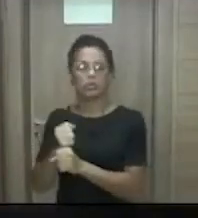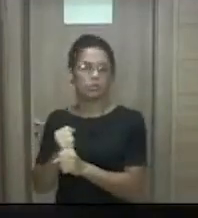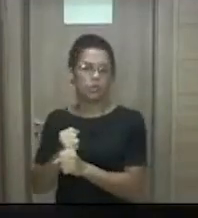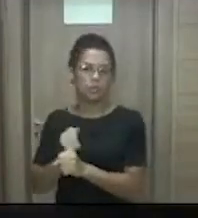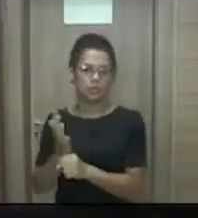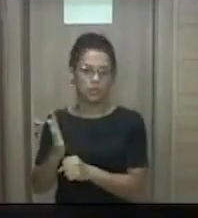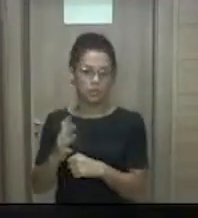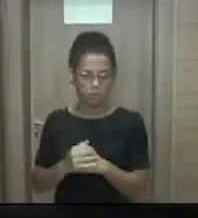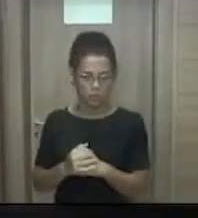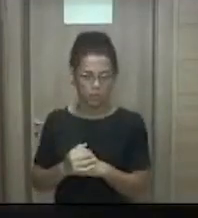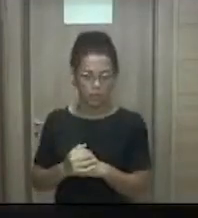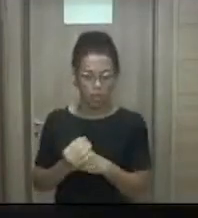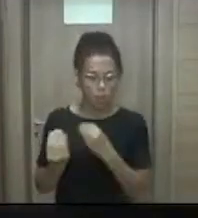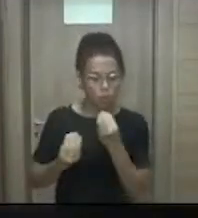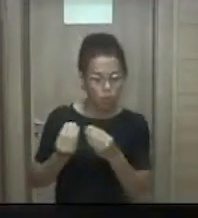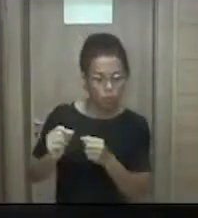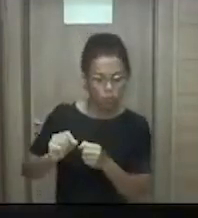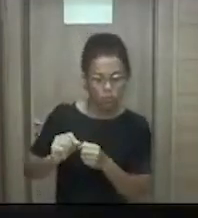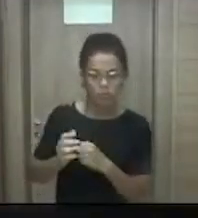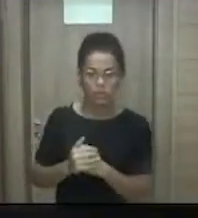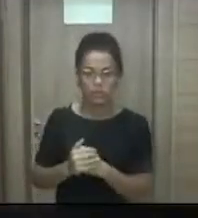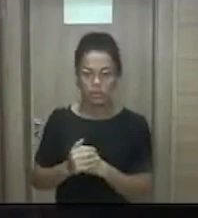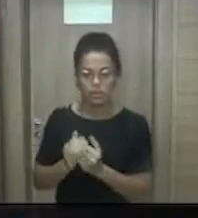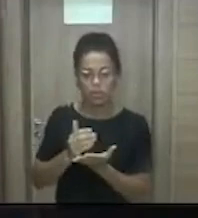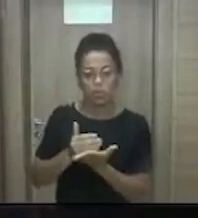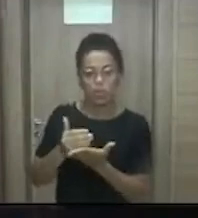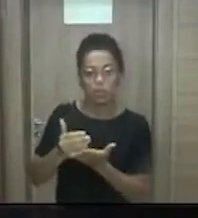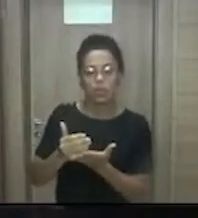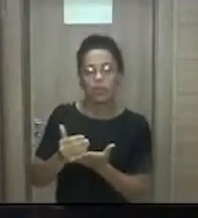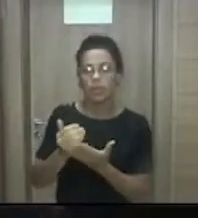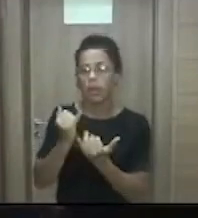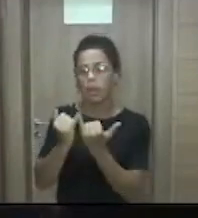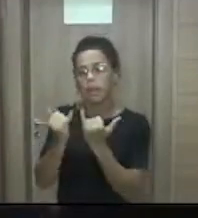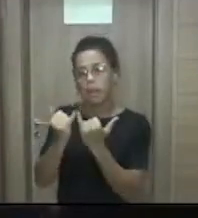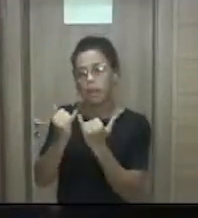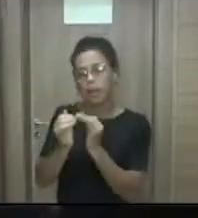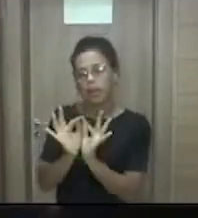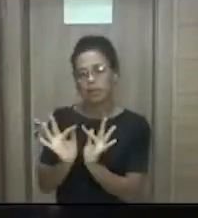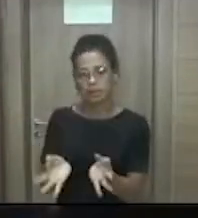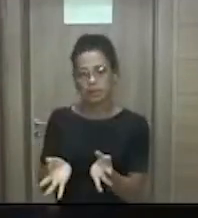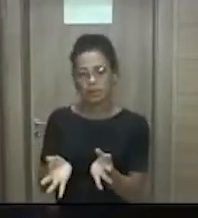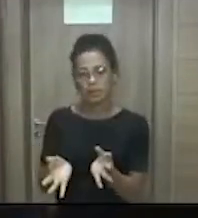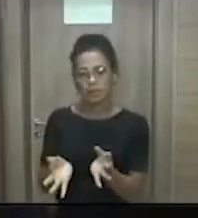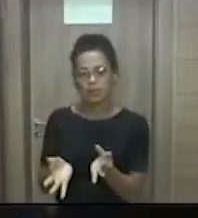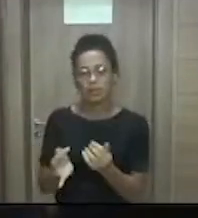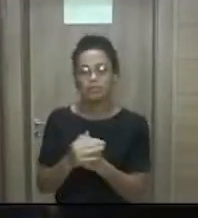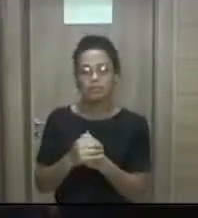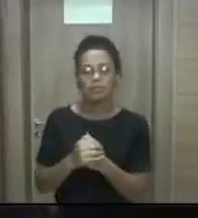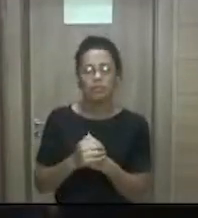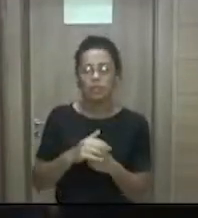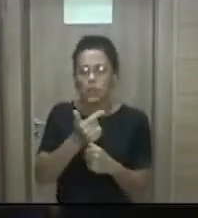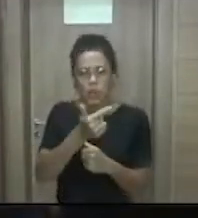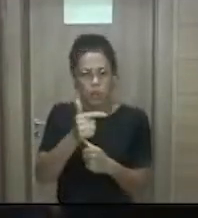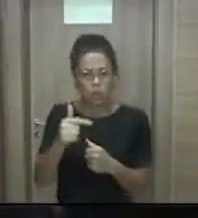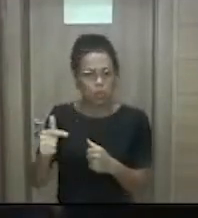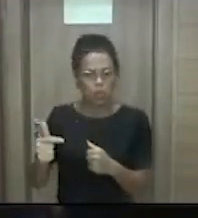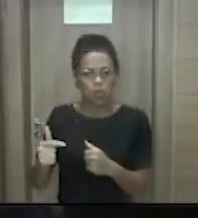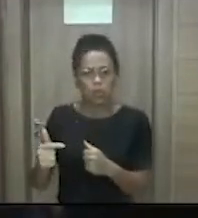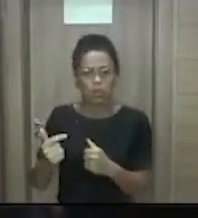esse diagnóstico, né? A princípio parece simples, mas quando você também não tem algumas ferramentas e o próprio